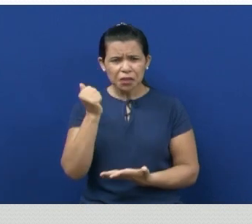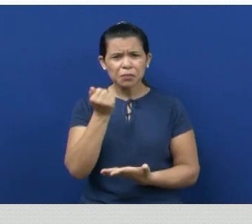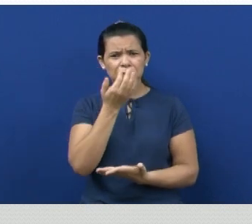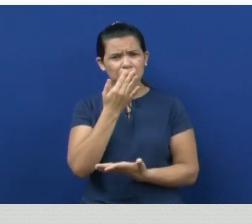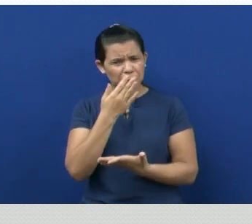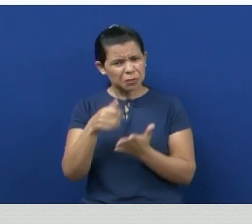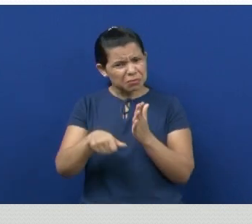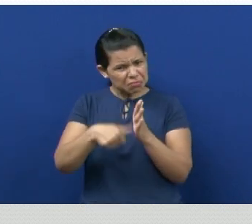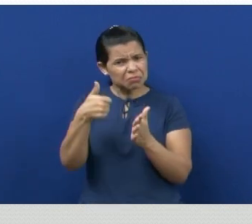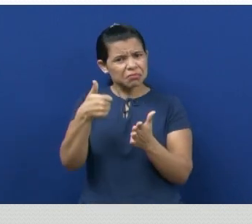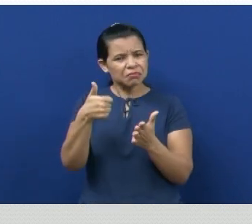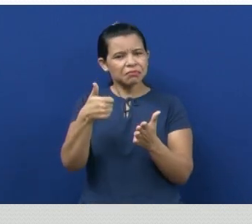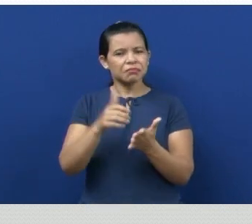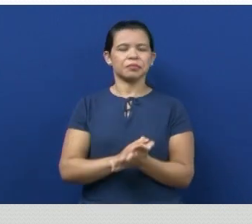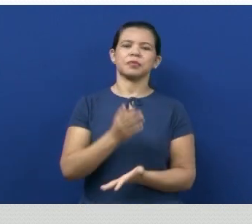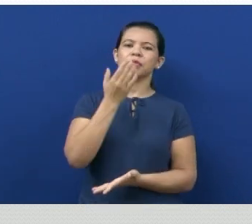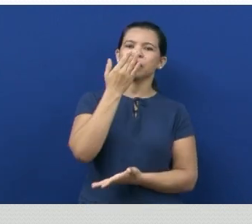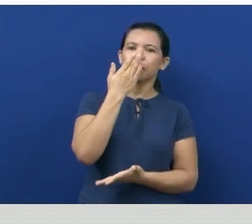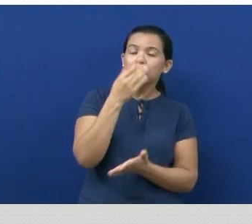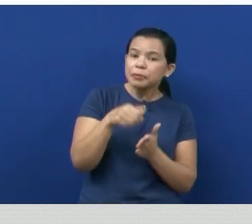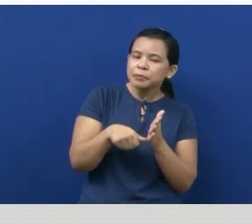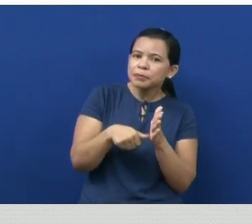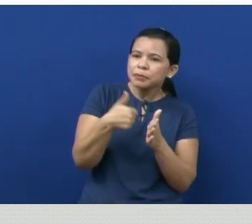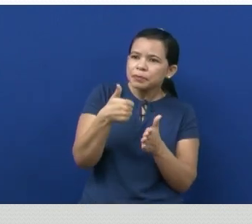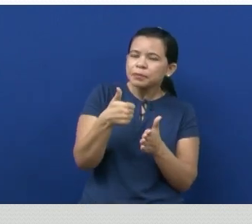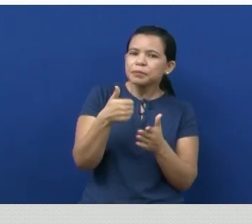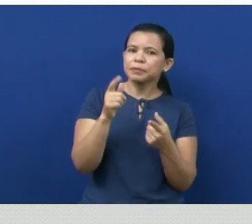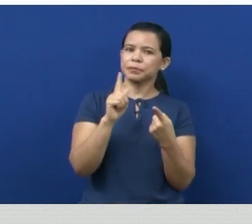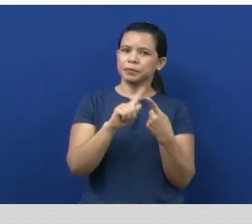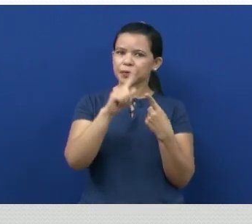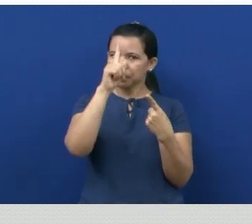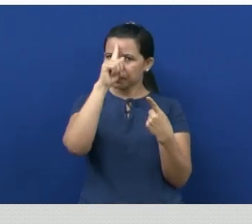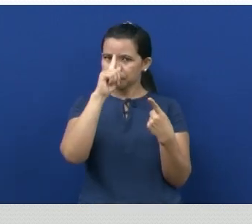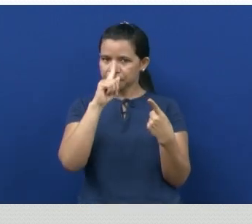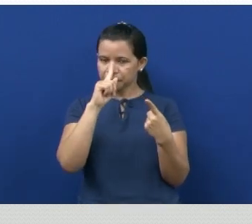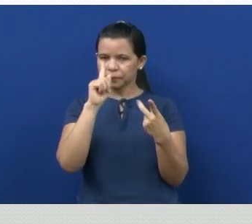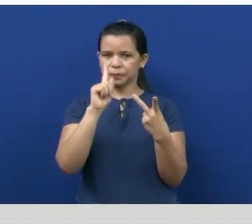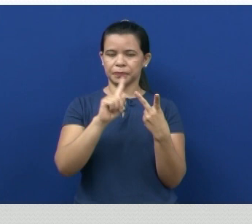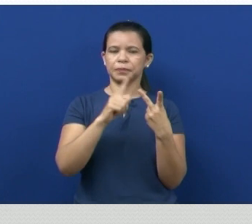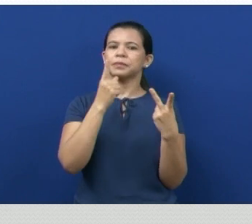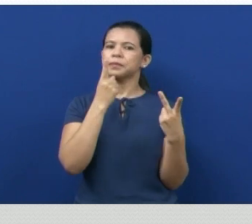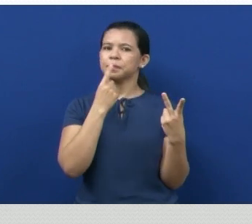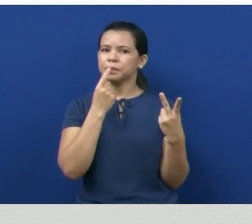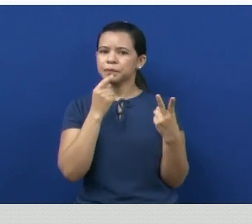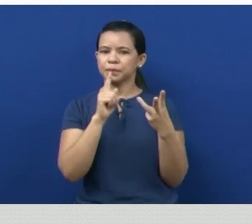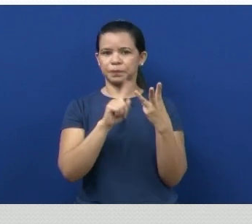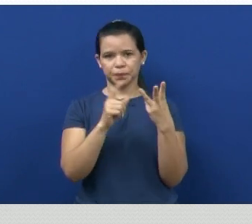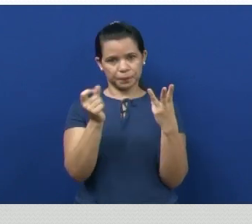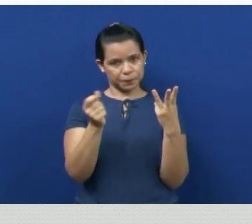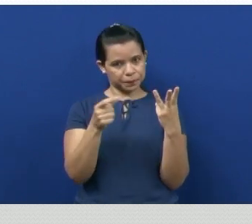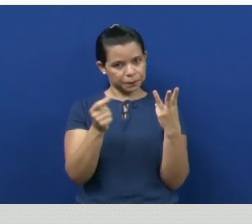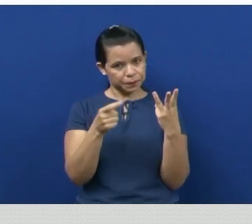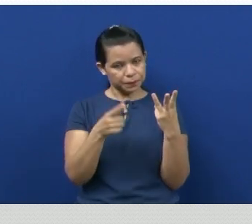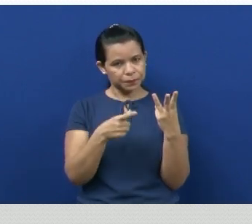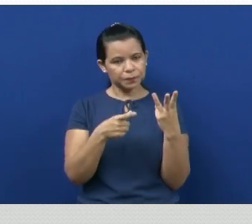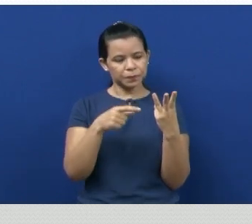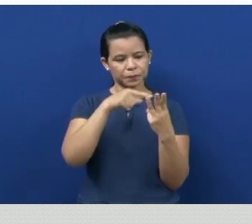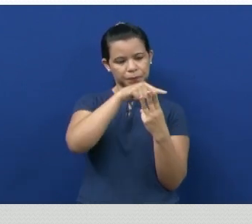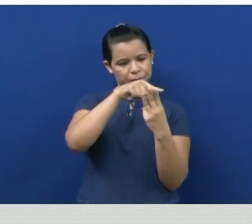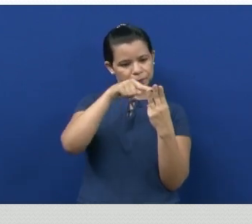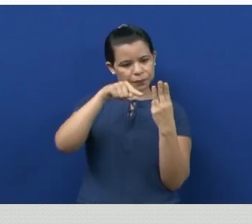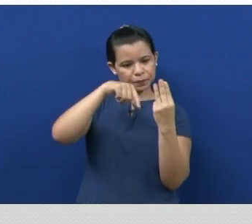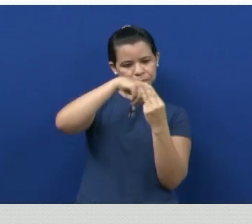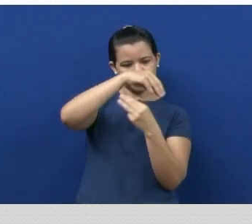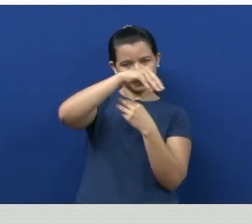cores primárias? As cores primárias são o amarelo, o vermelho e o azul. E a partir delas